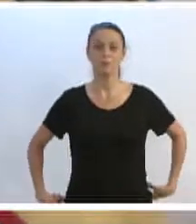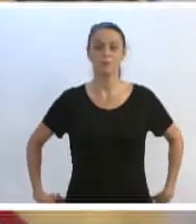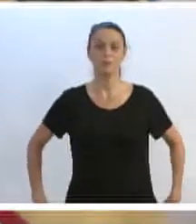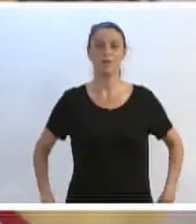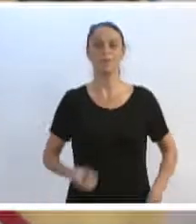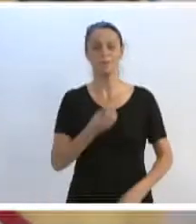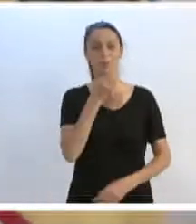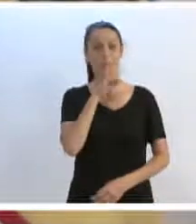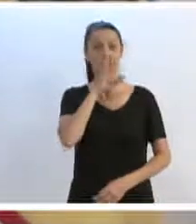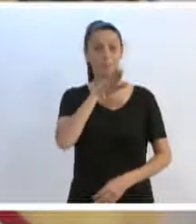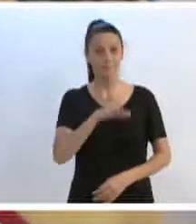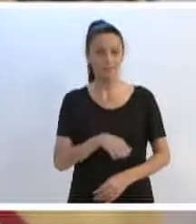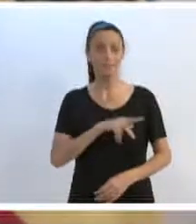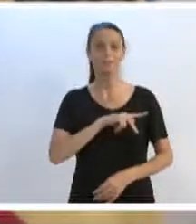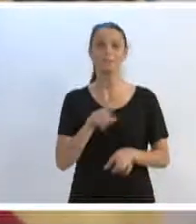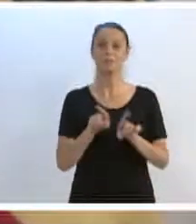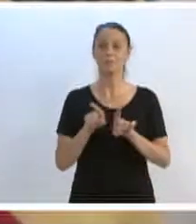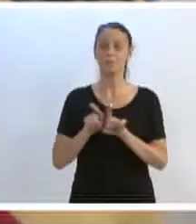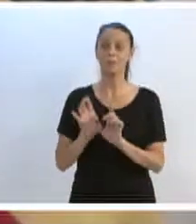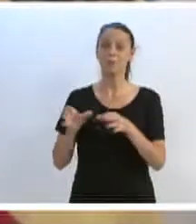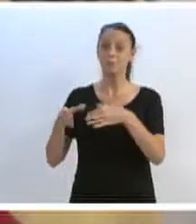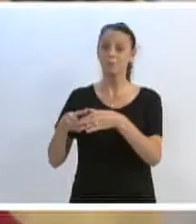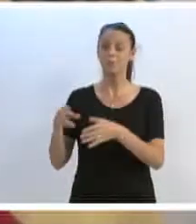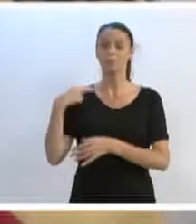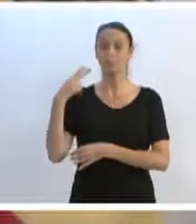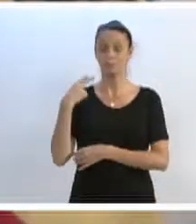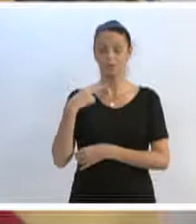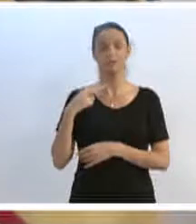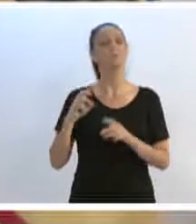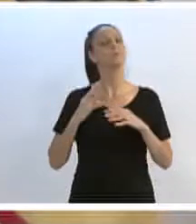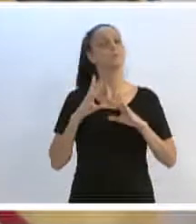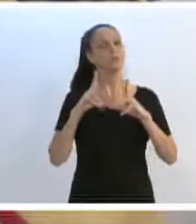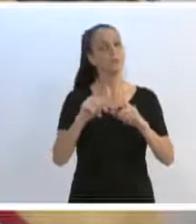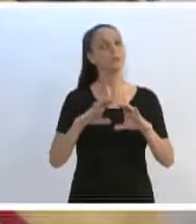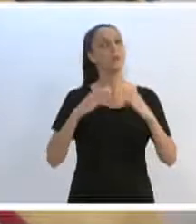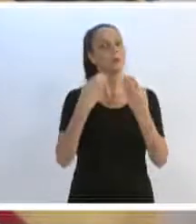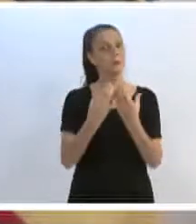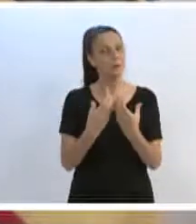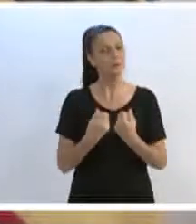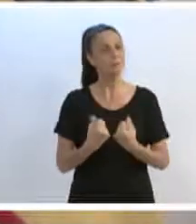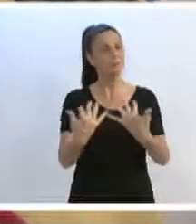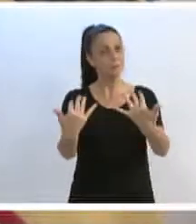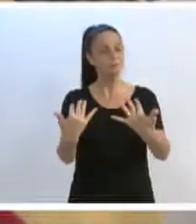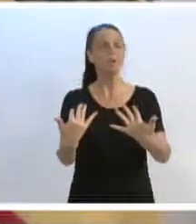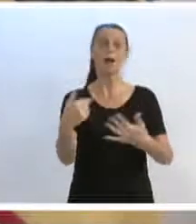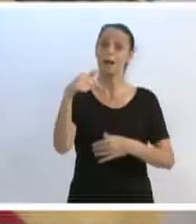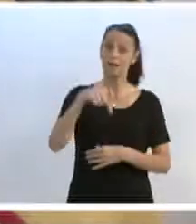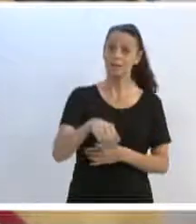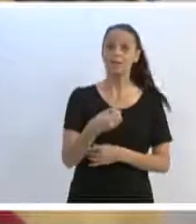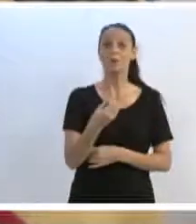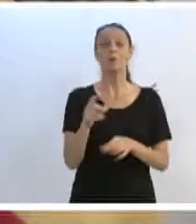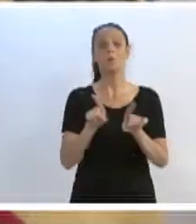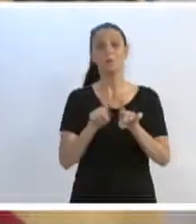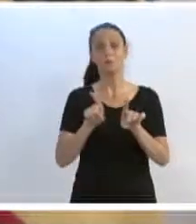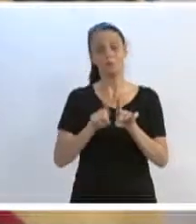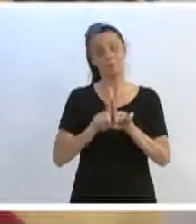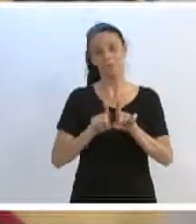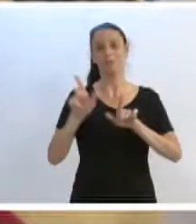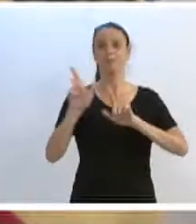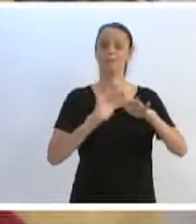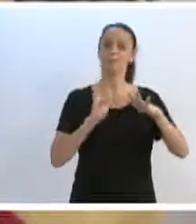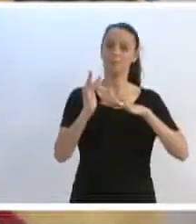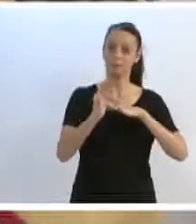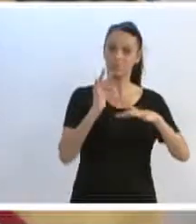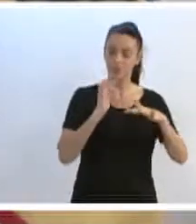Boa tarde, presidente, boa tarde aos colegas vereadores, boa tarde a toda a comunidade que nos acompanha, nos assiste, seja aqui de forma presencial através dos canais